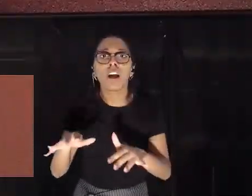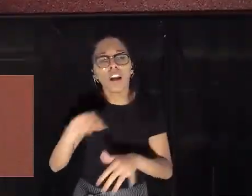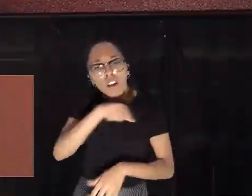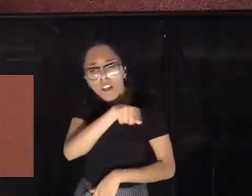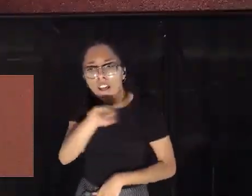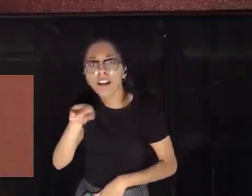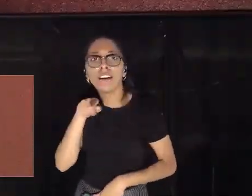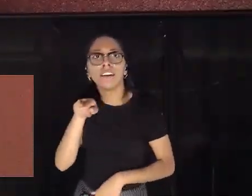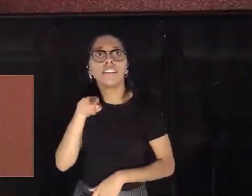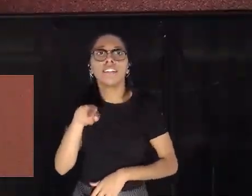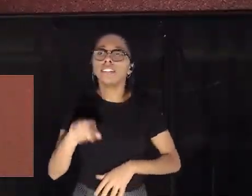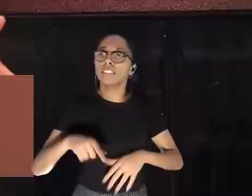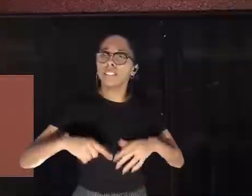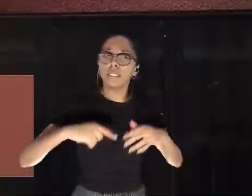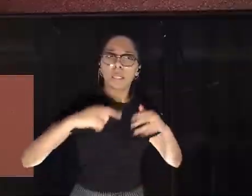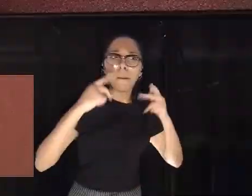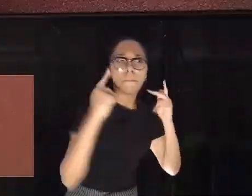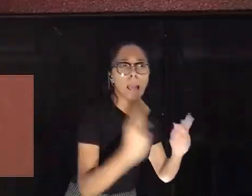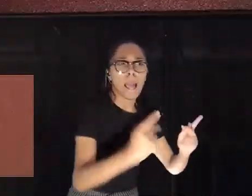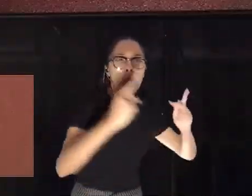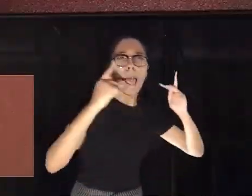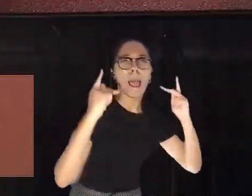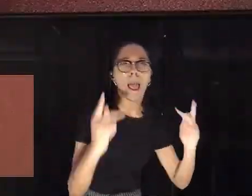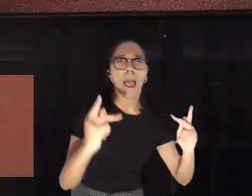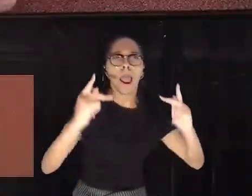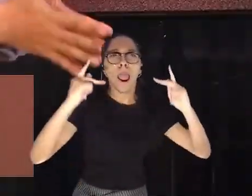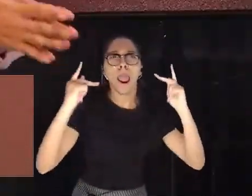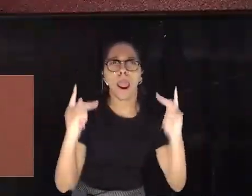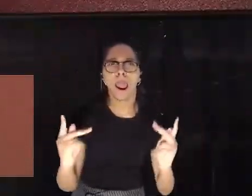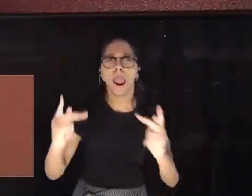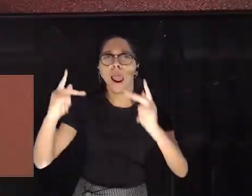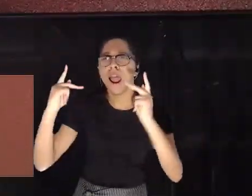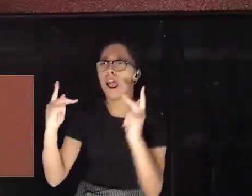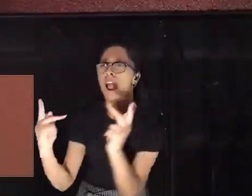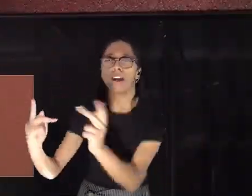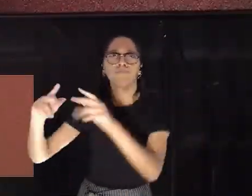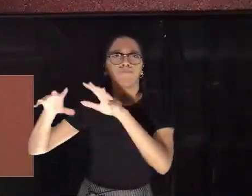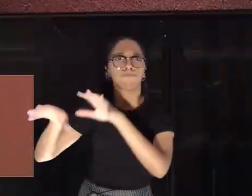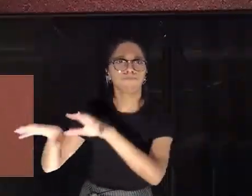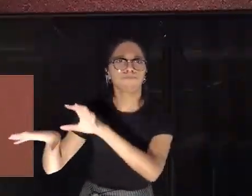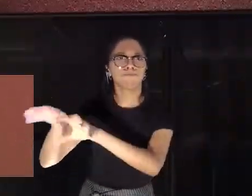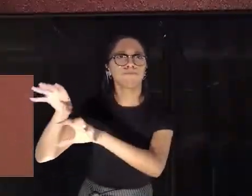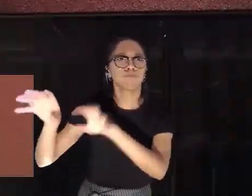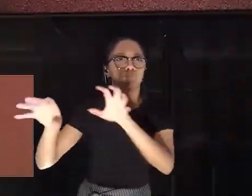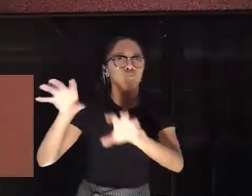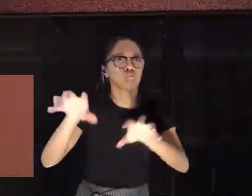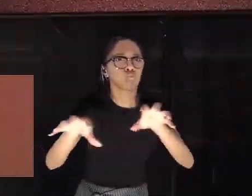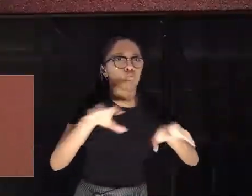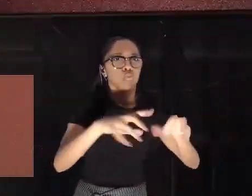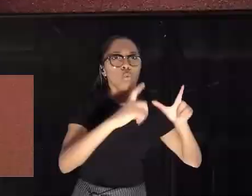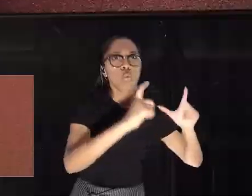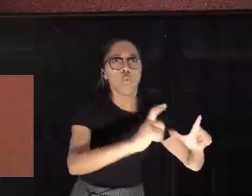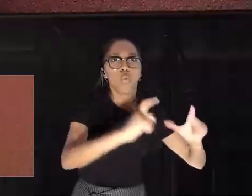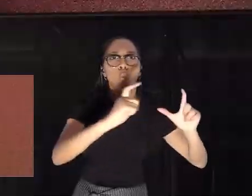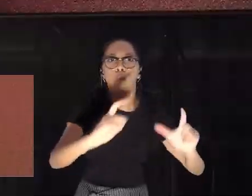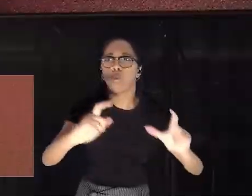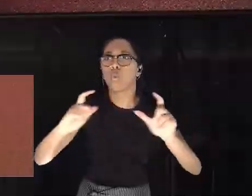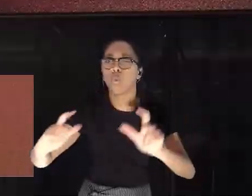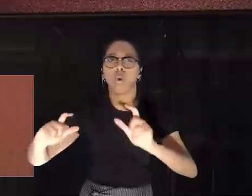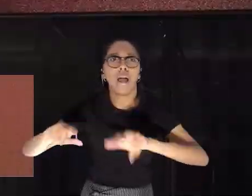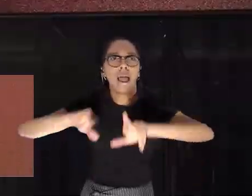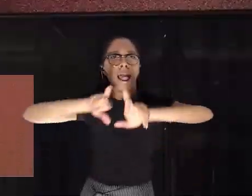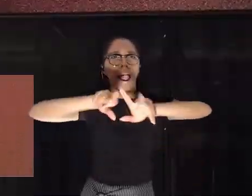Serão minhas testemunhas em Itaquera, Guaianazes, Cidade Tiradentes, Saúde, Tatuapé,